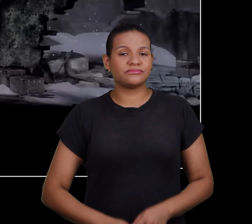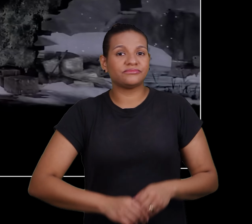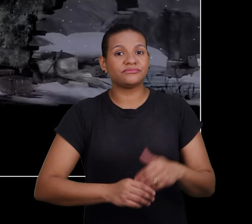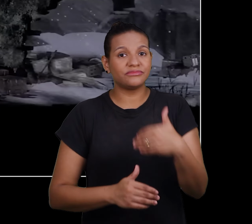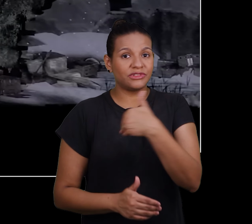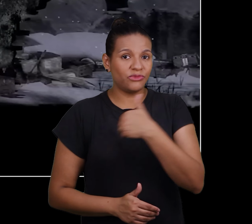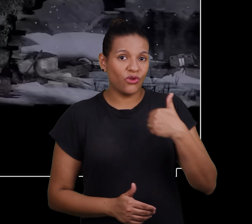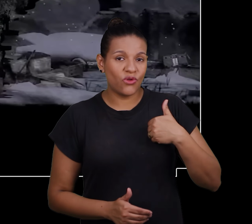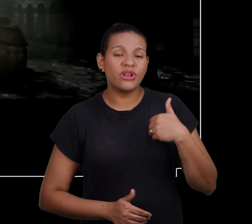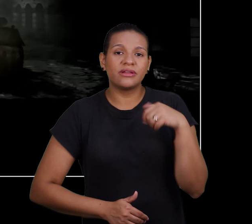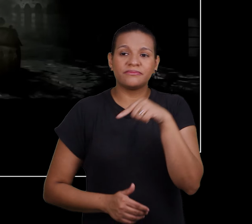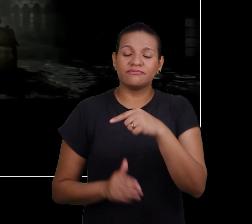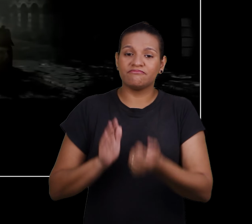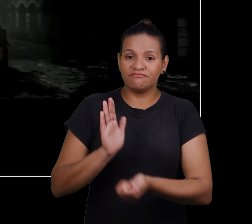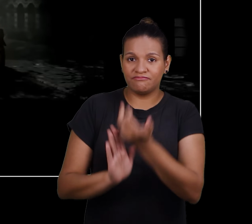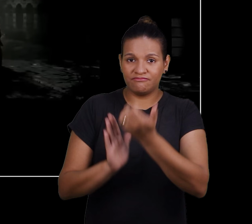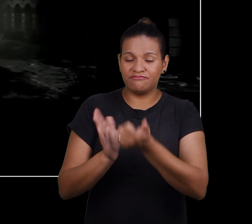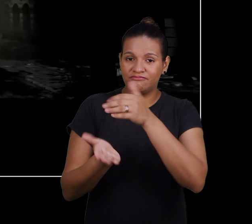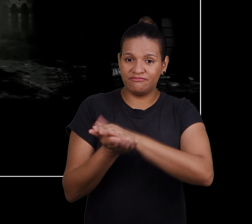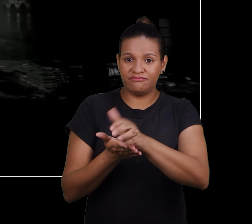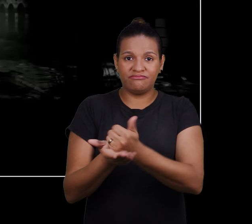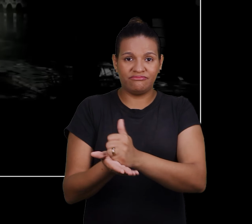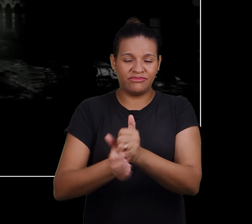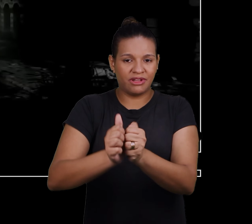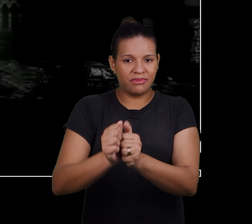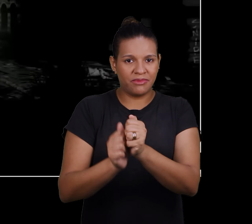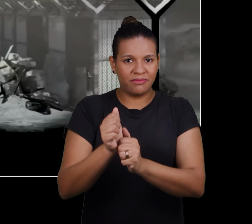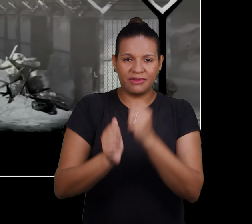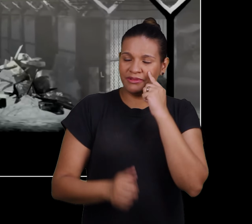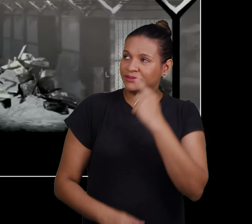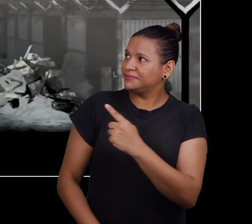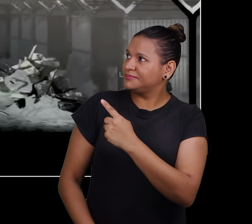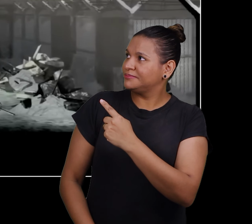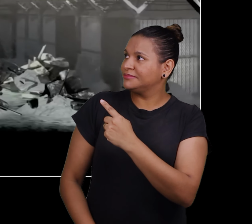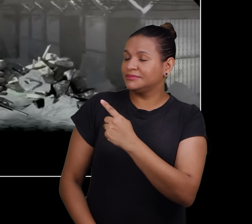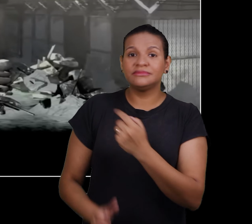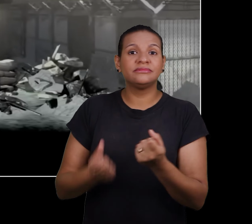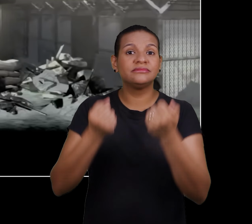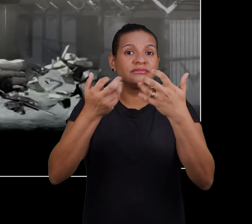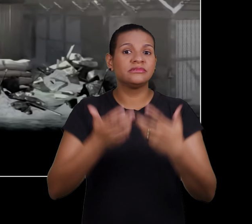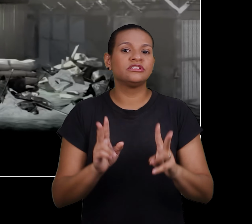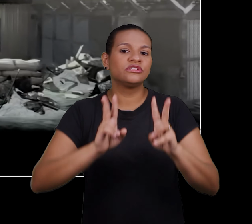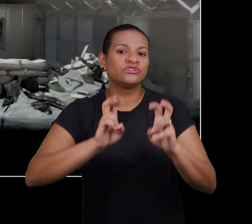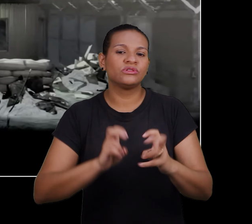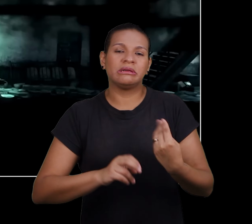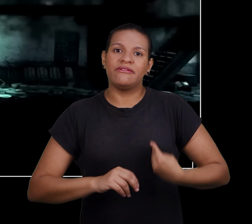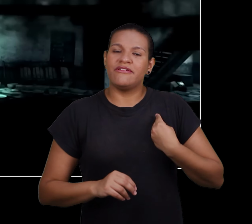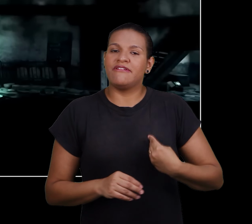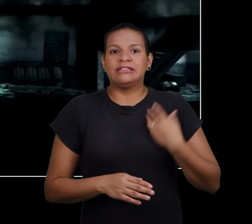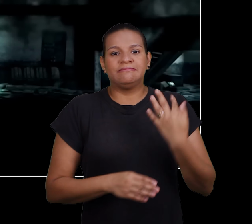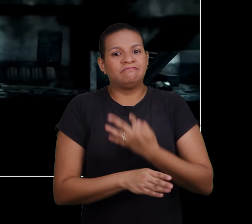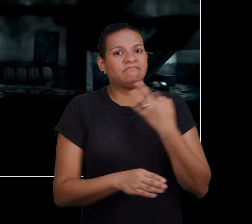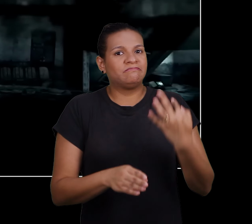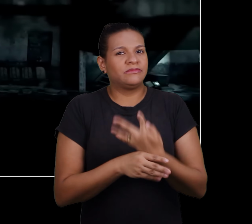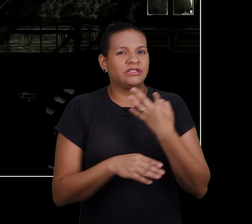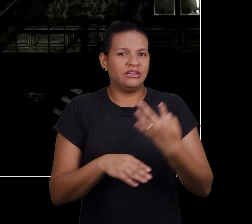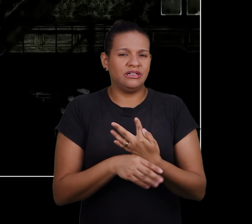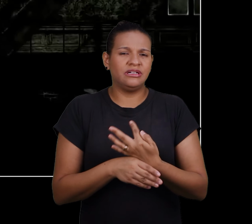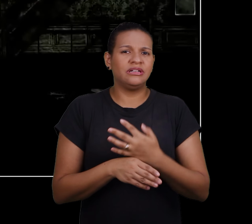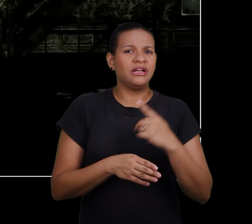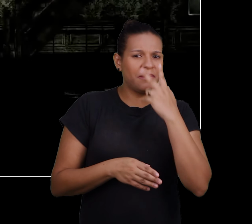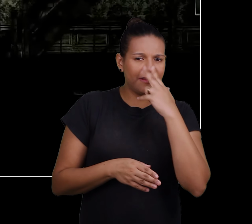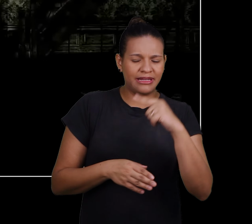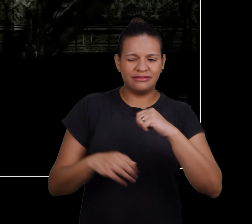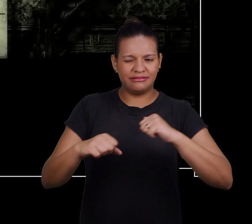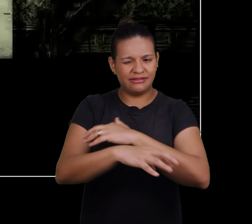Publicado pela desenvolvedora polonesa 11-Bit Studios, This War of Mine é um jogo indie de sobrevivência, que se passa em uma cidade fictícia